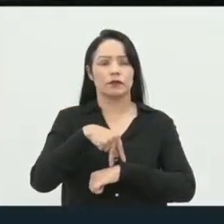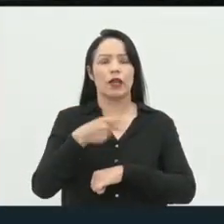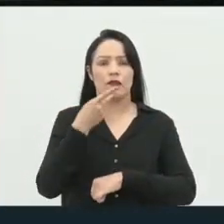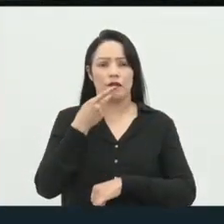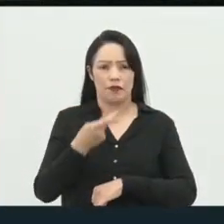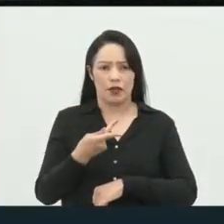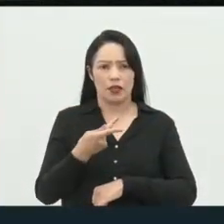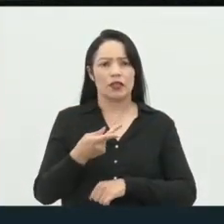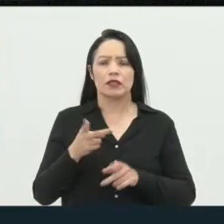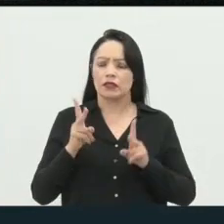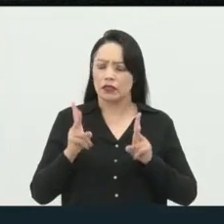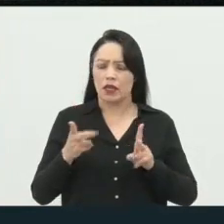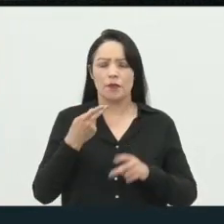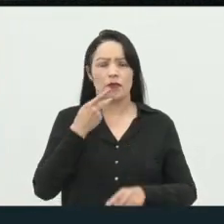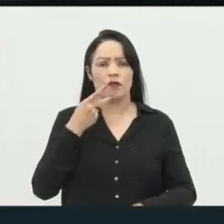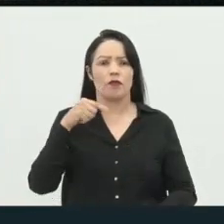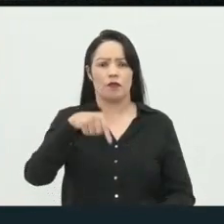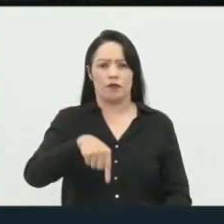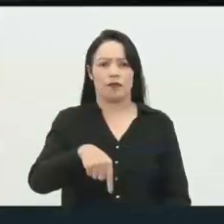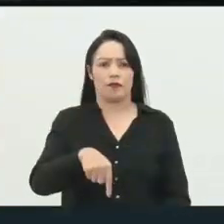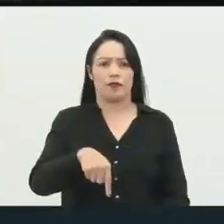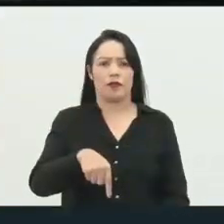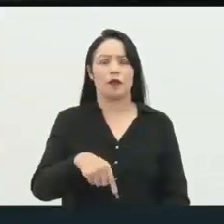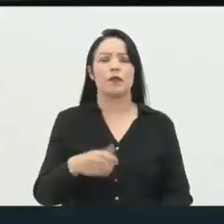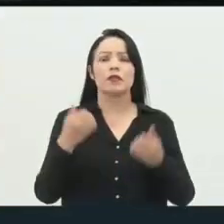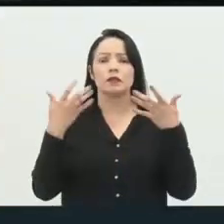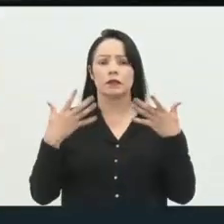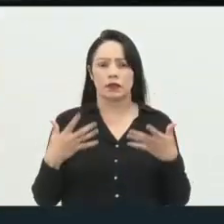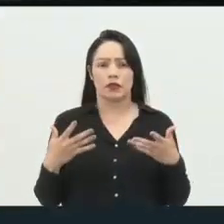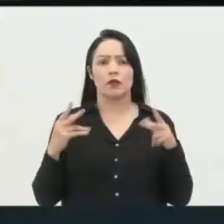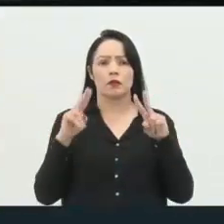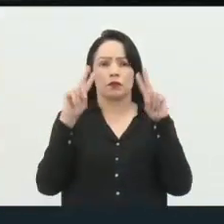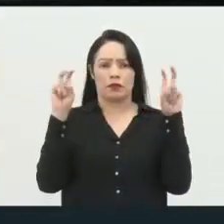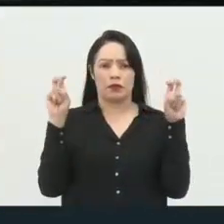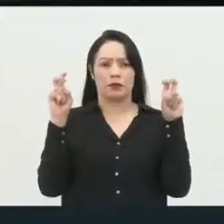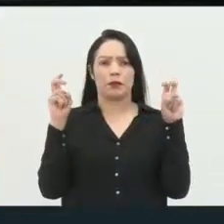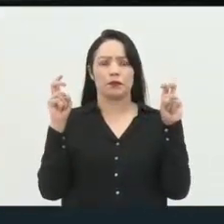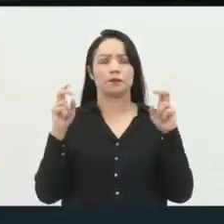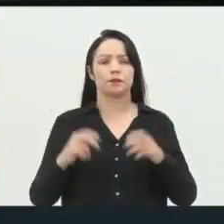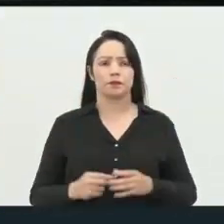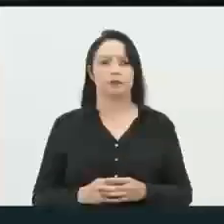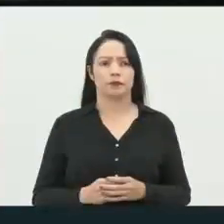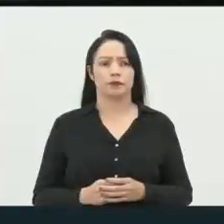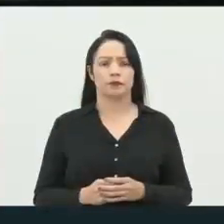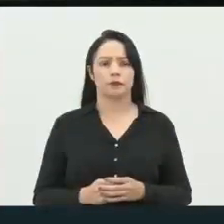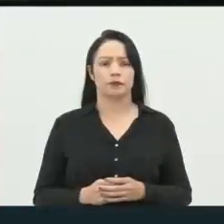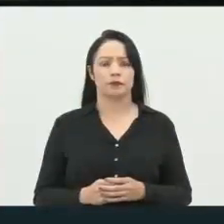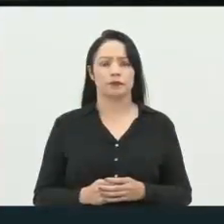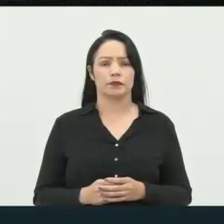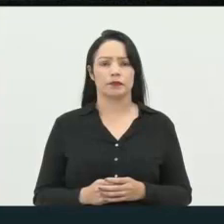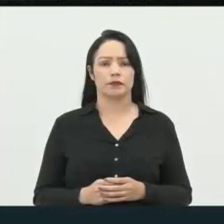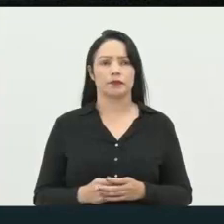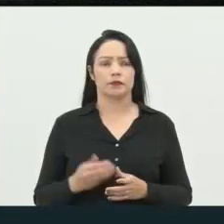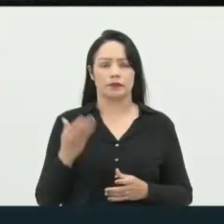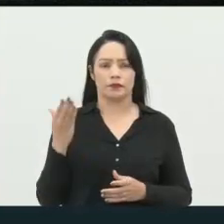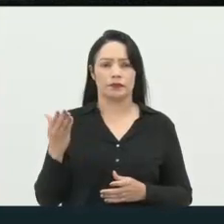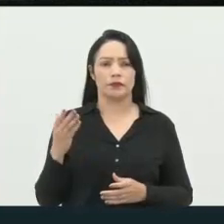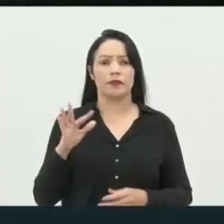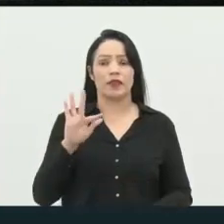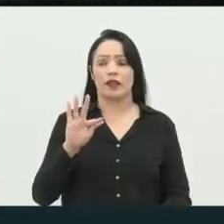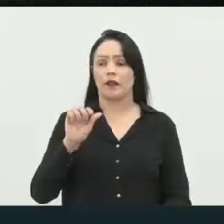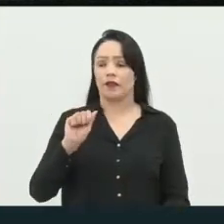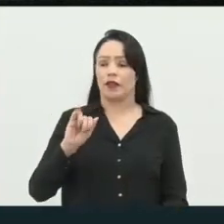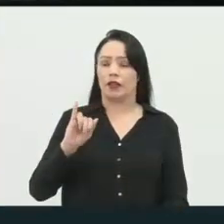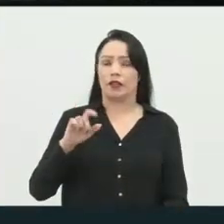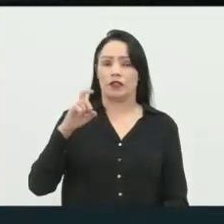todas as sessões para falar sobre uma questão que eu levantei aqui que é da Bendita Face pedestre com